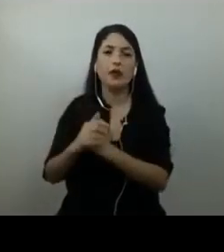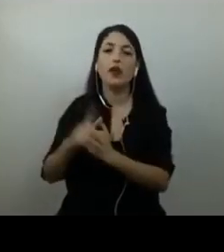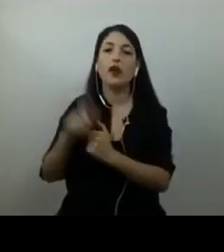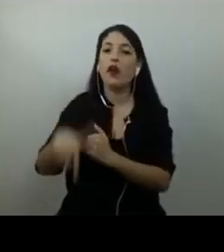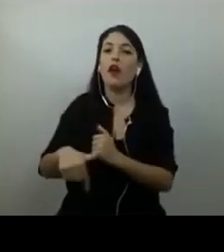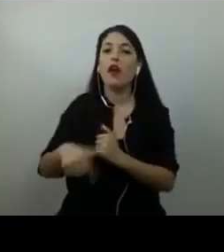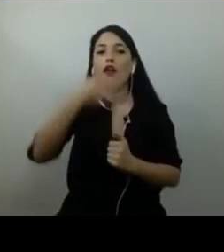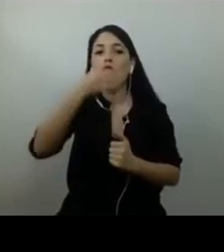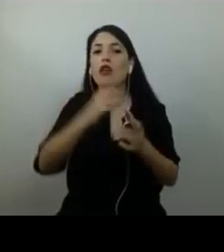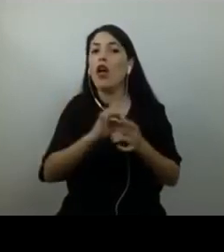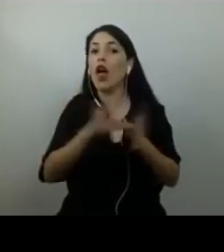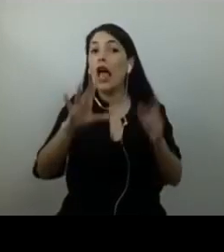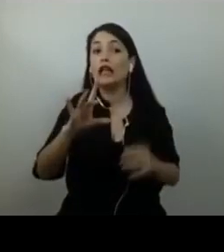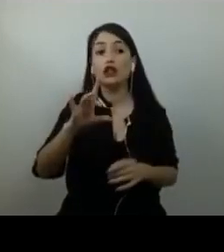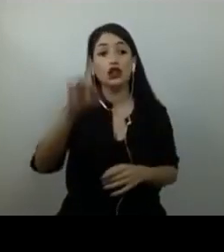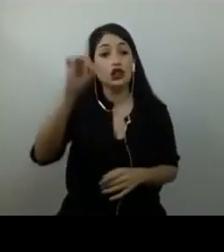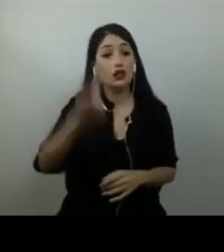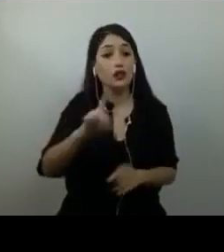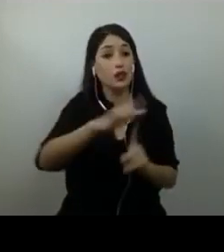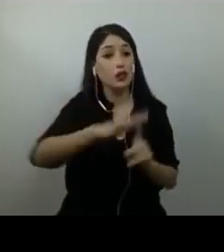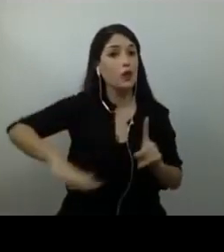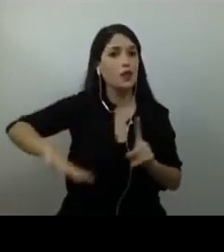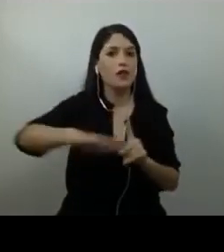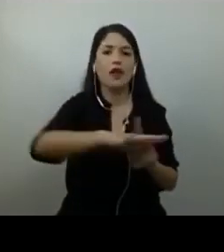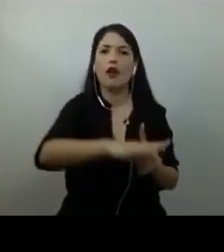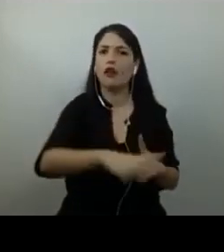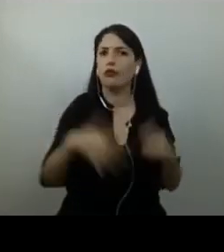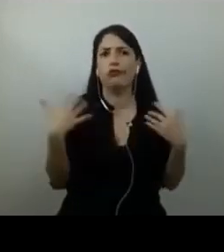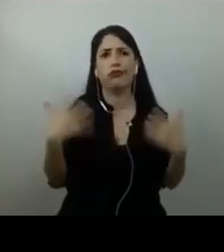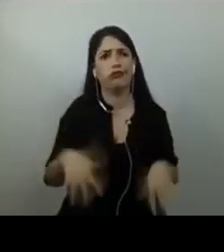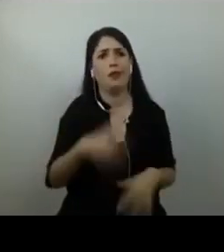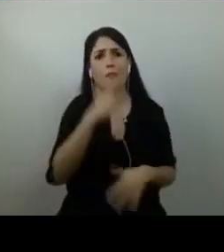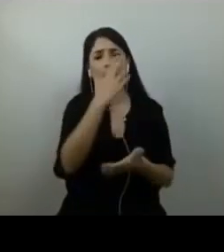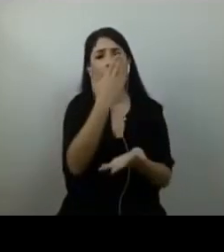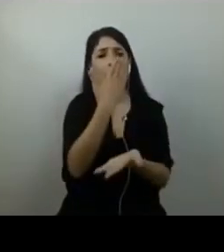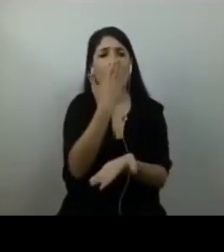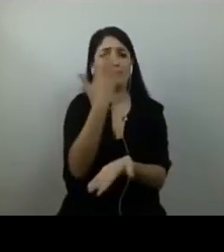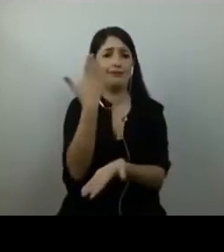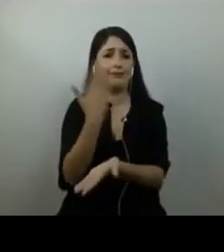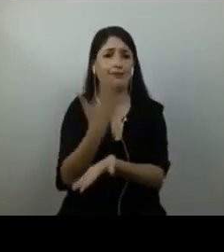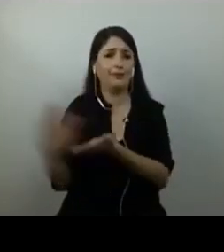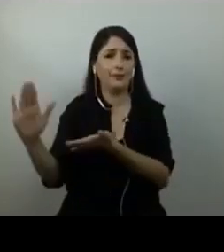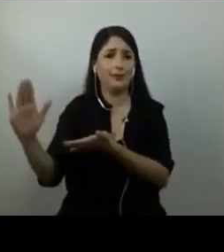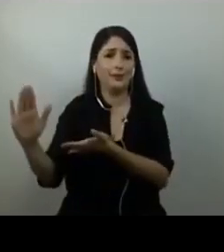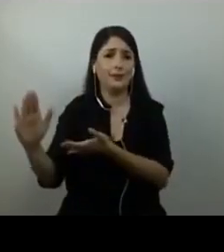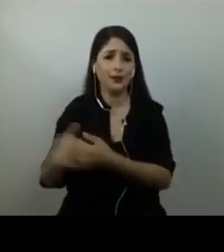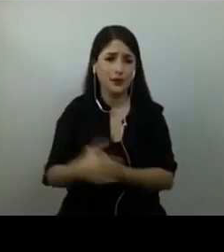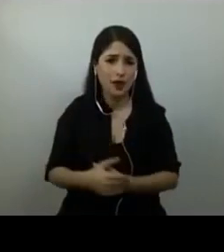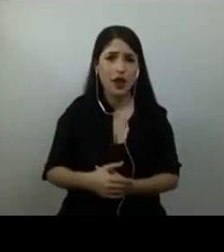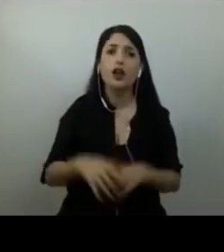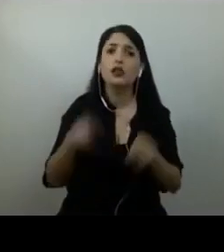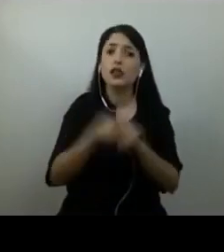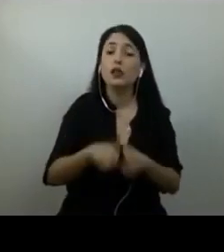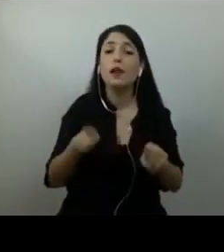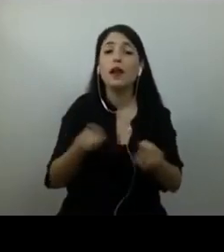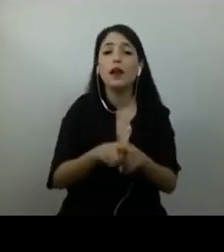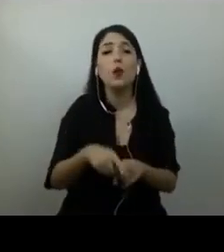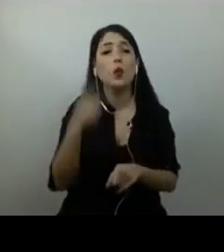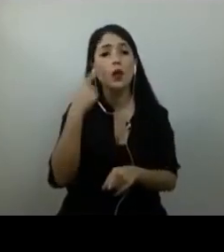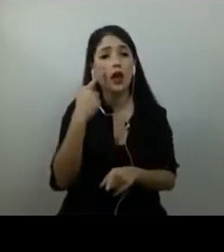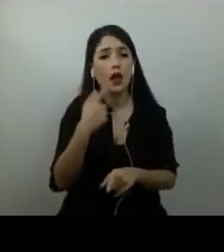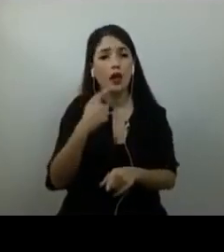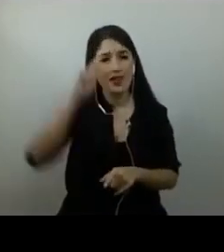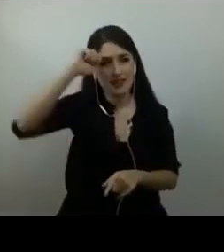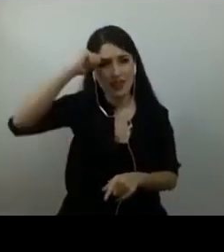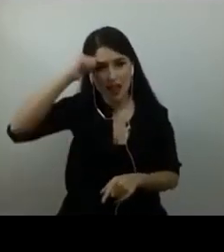questão dos direitos sociais, que estão sendo, enfim, vilipendiados, deixados, né, no segundo plano. É a questão do genocídio negro, que nós, do Prerrogativas,